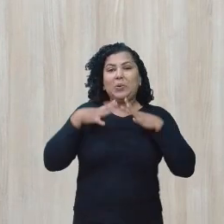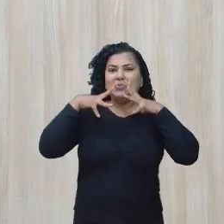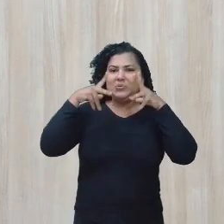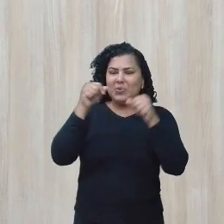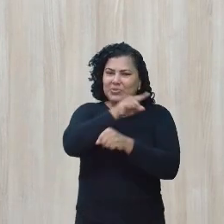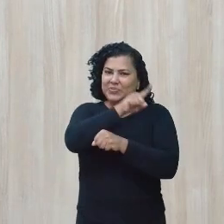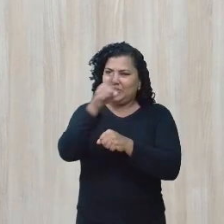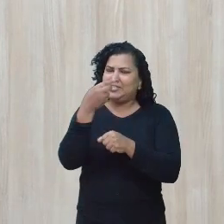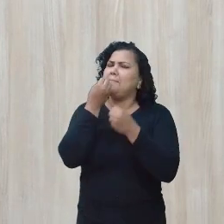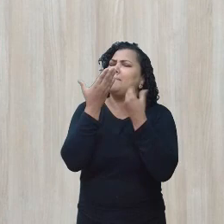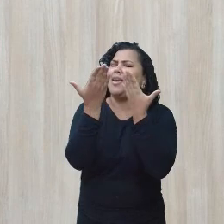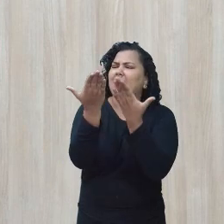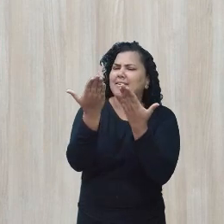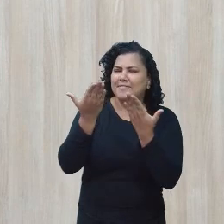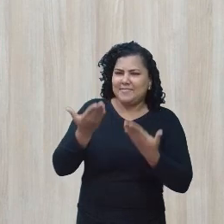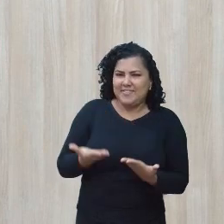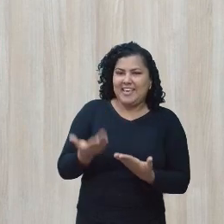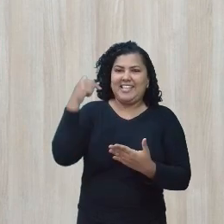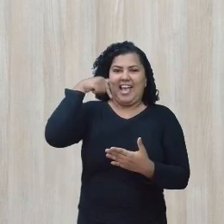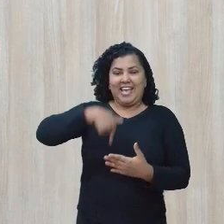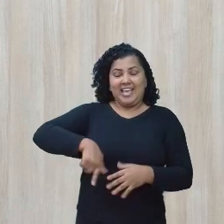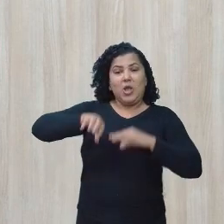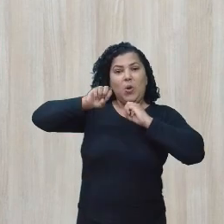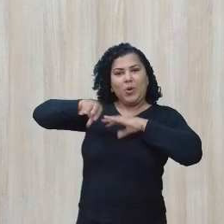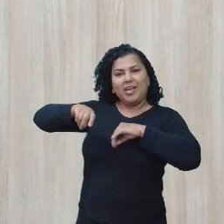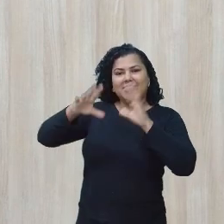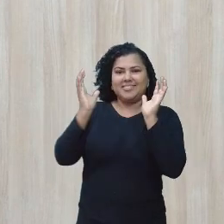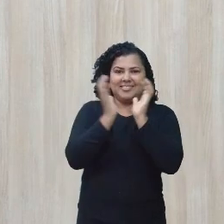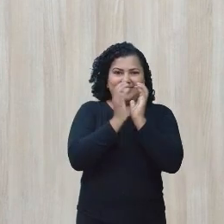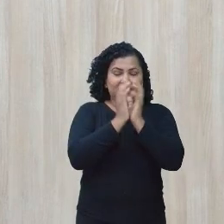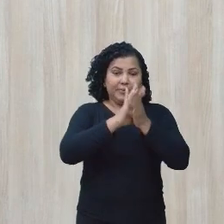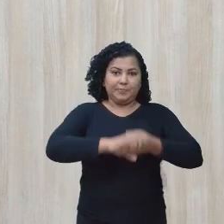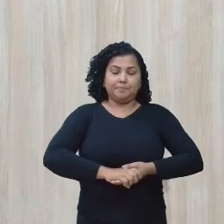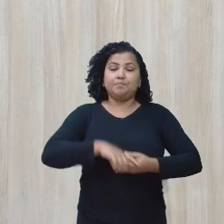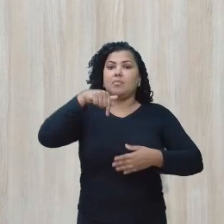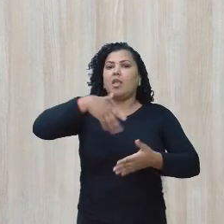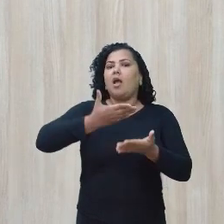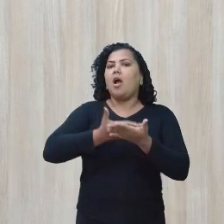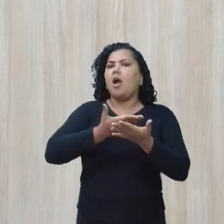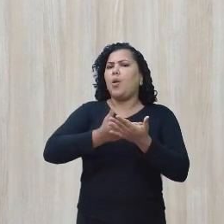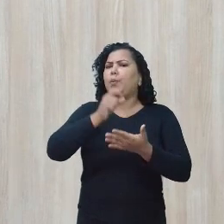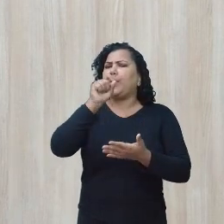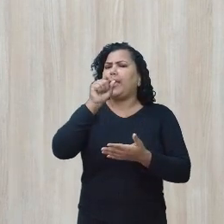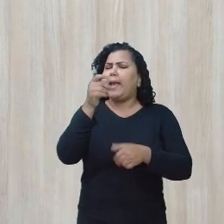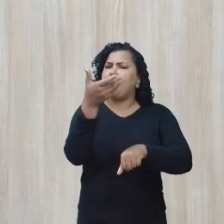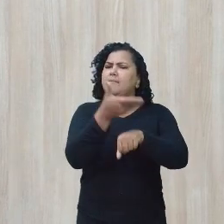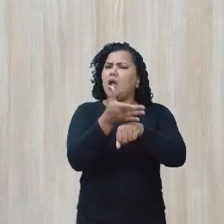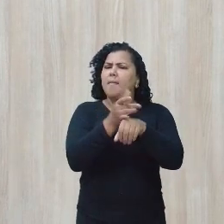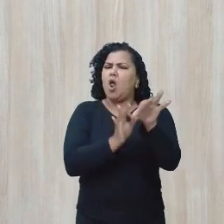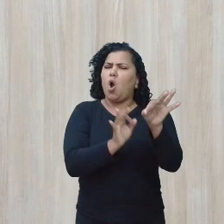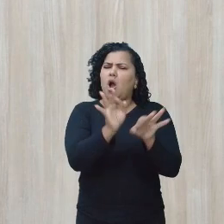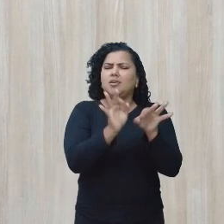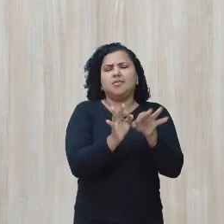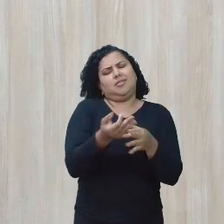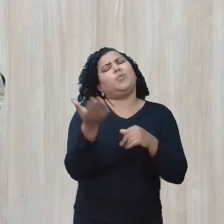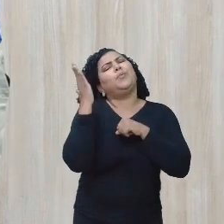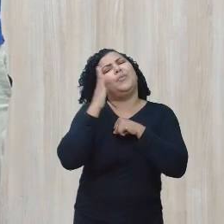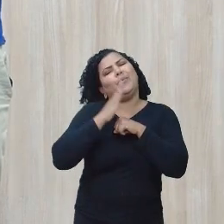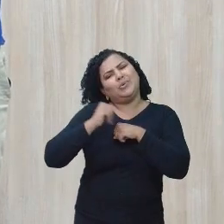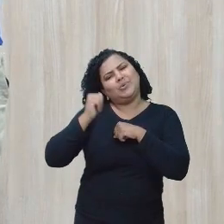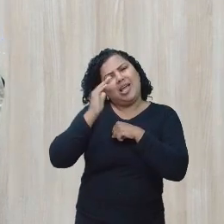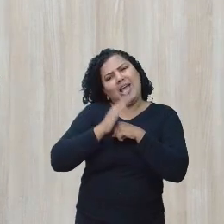são muito bem-vindos ao Educa Recife. Essa aula é uma aula preparada com muito carinho, essa aula é dos